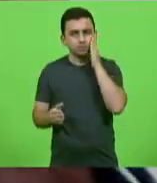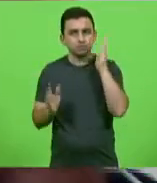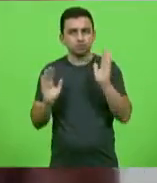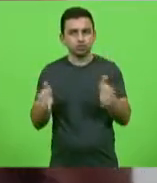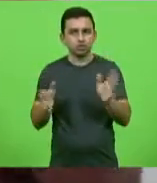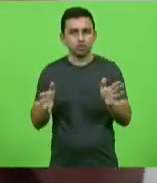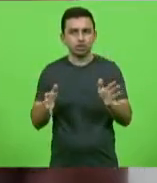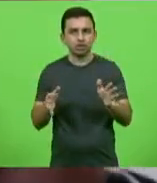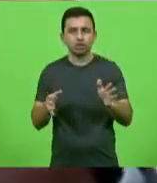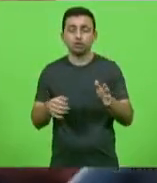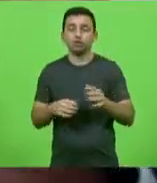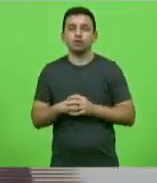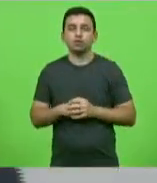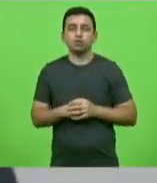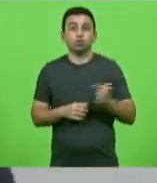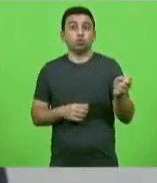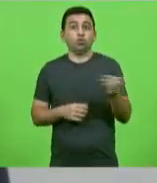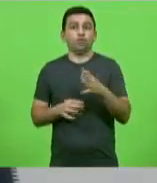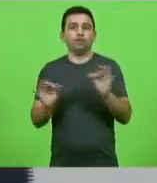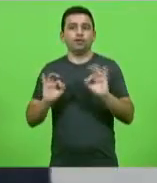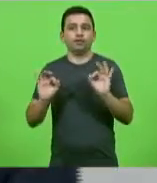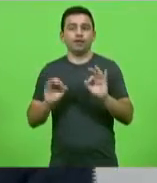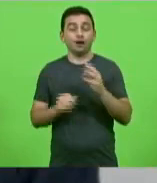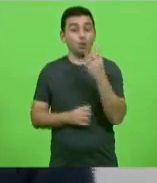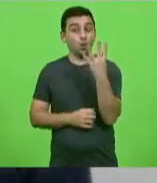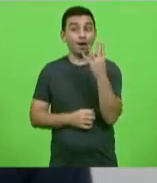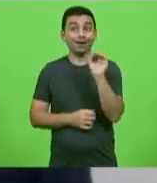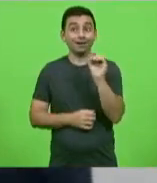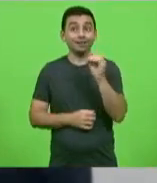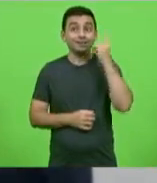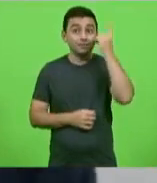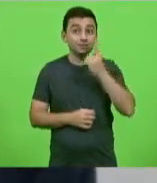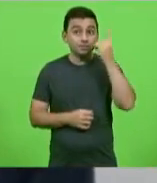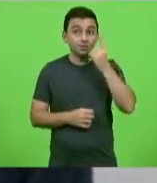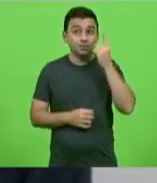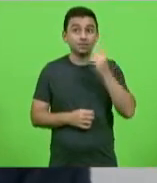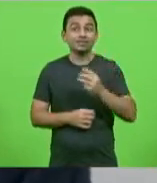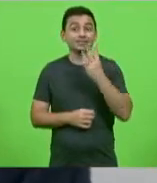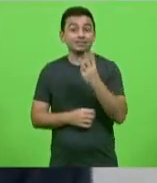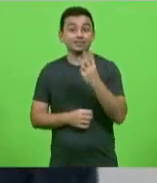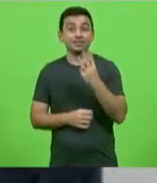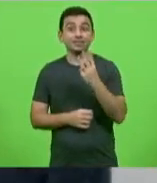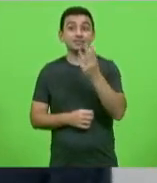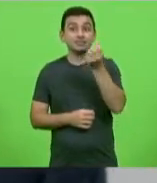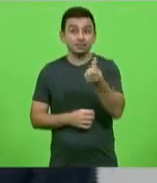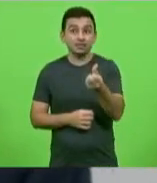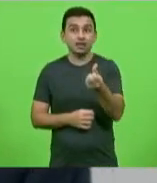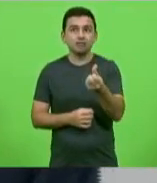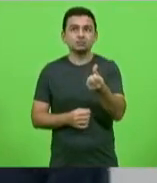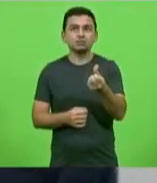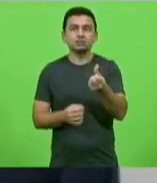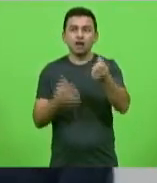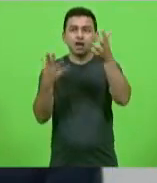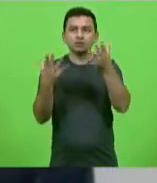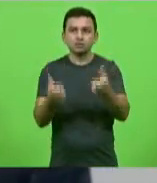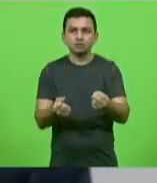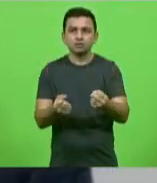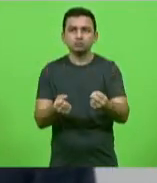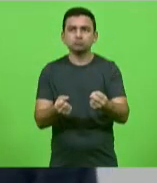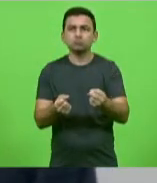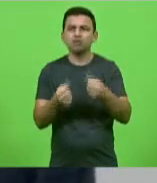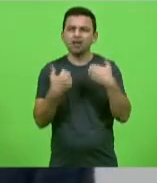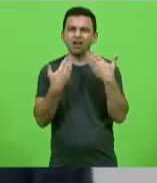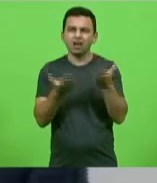não é novidade para ninguém, que dos 40 deputados estaduais, 36 foram a favor da abertura do processo de